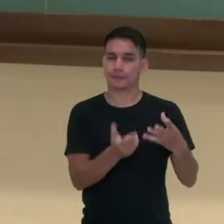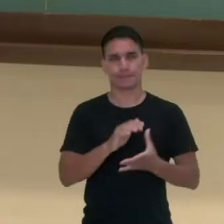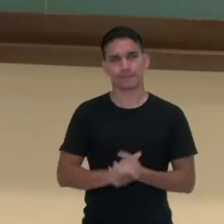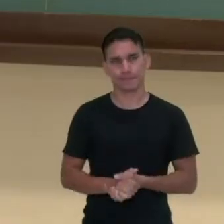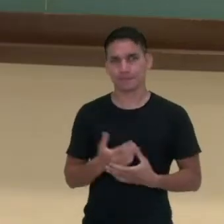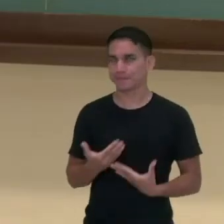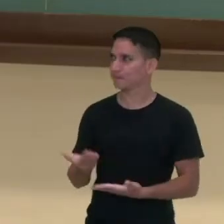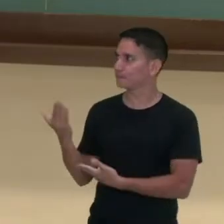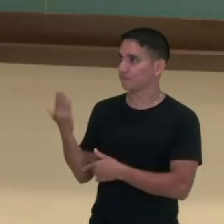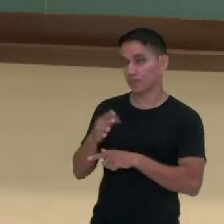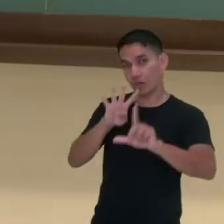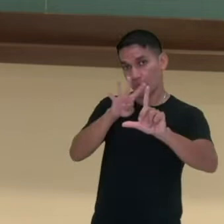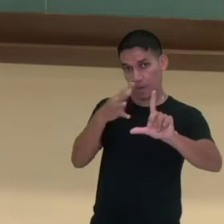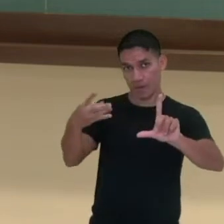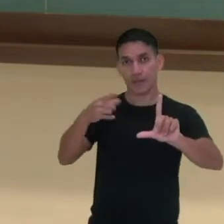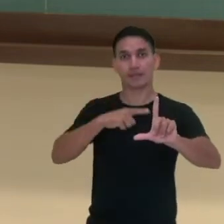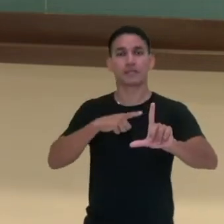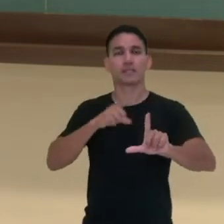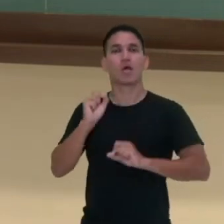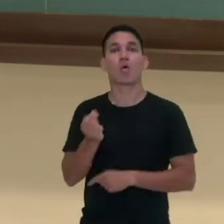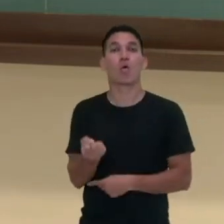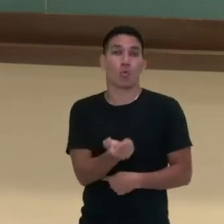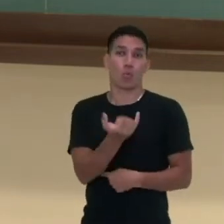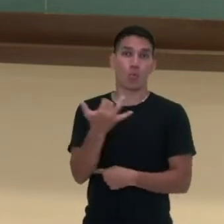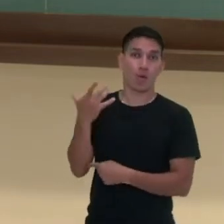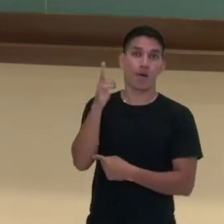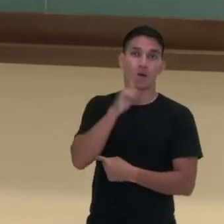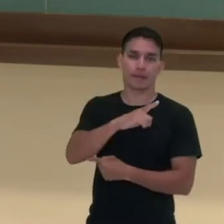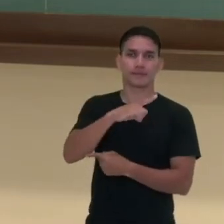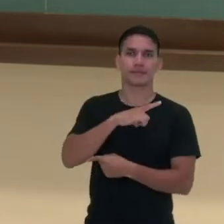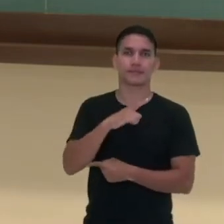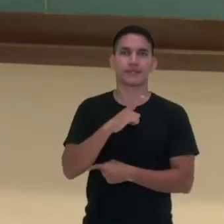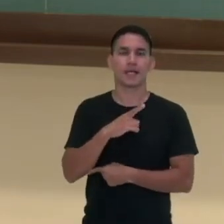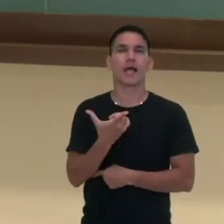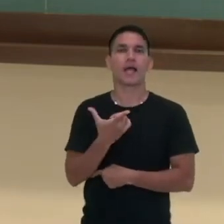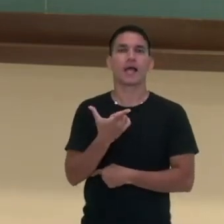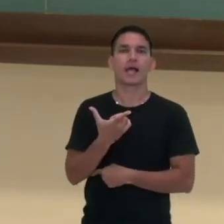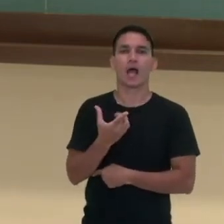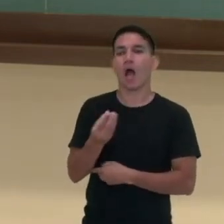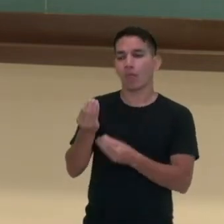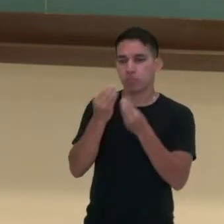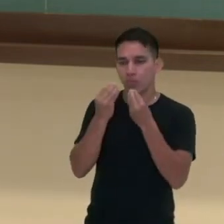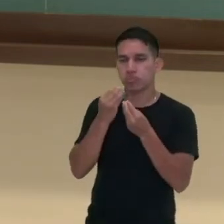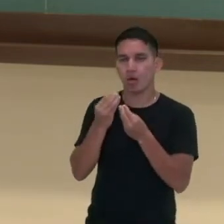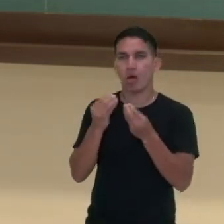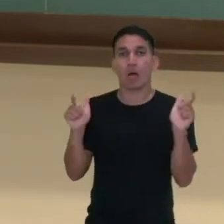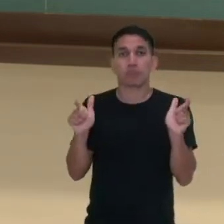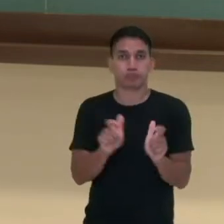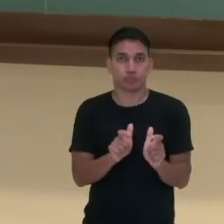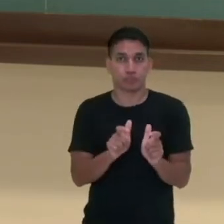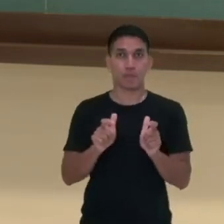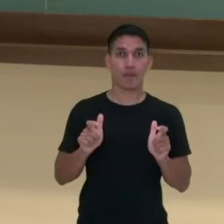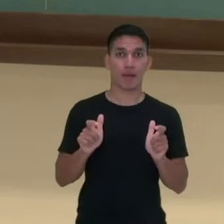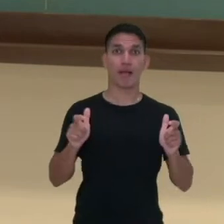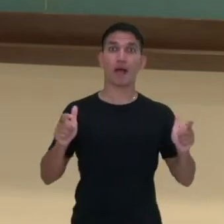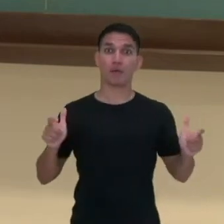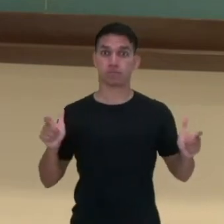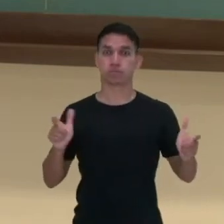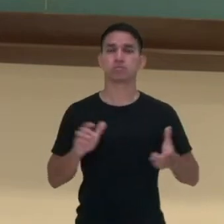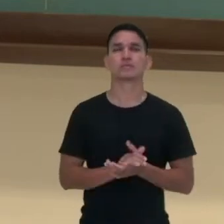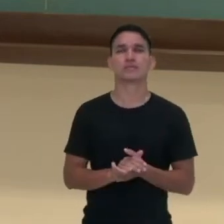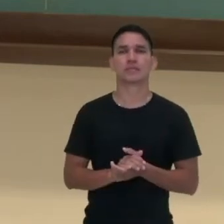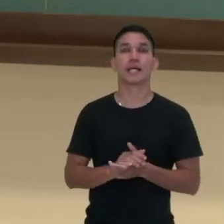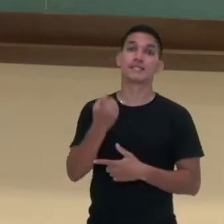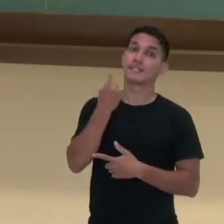nas tabelas, nós temos, pessoal, a quantidade de refeições vendidas, pequena, média e grande, na sexta-feira e no